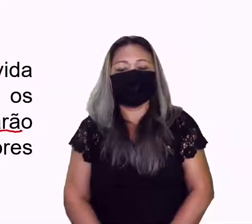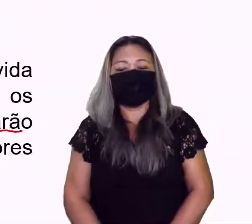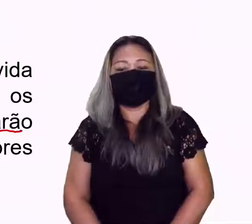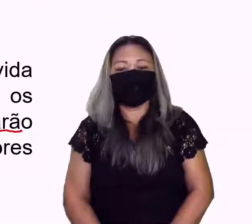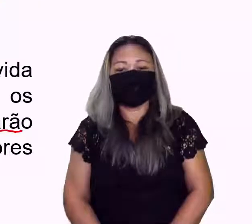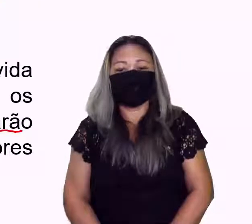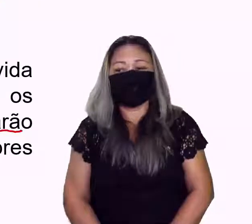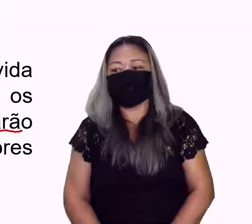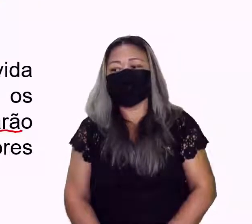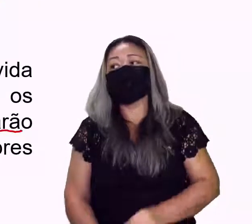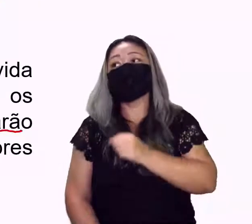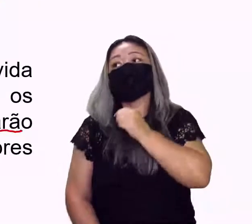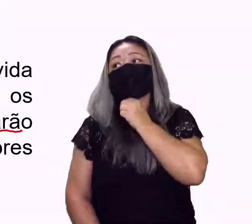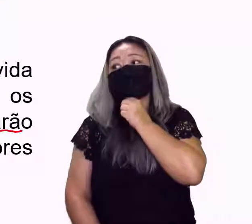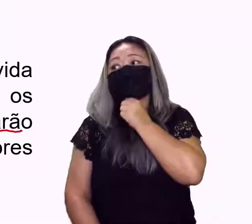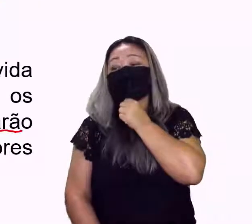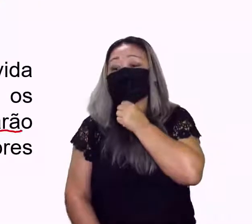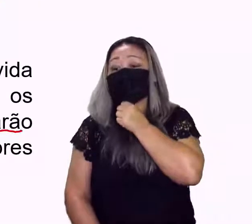Olha aqui.